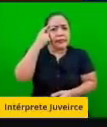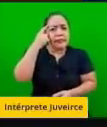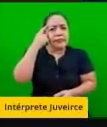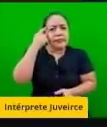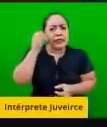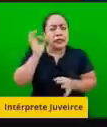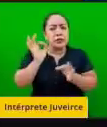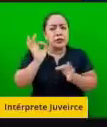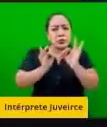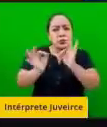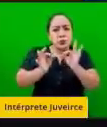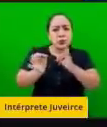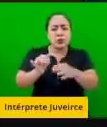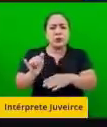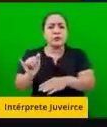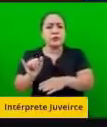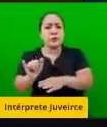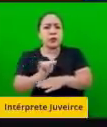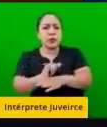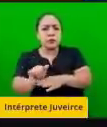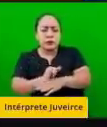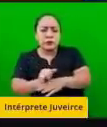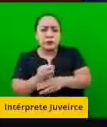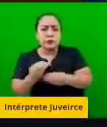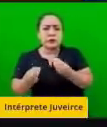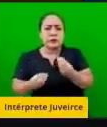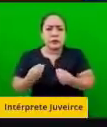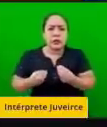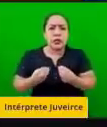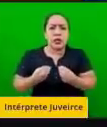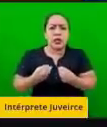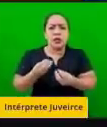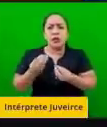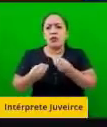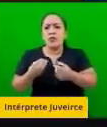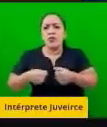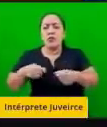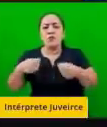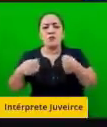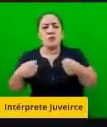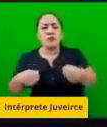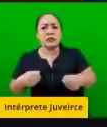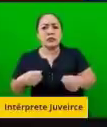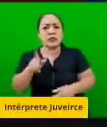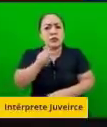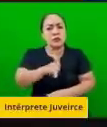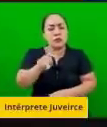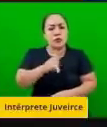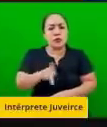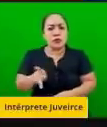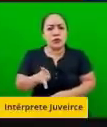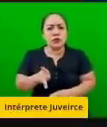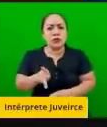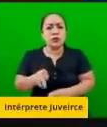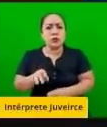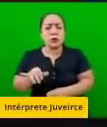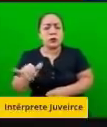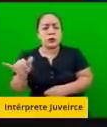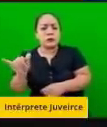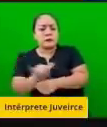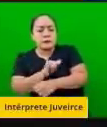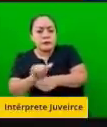regulamentação e pensando também, é claro, na necessidade, principalmente, do professor criar mecanismos para registrar